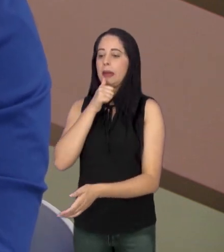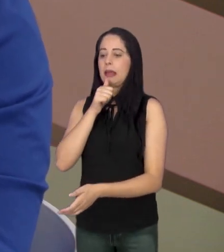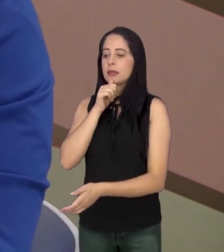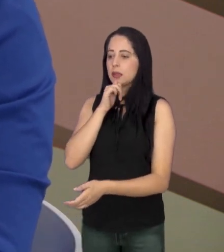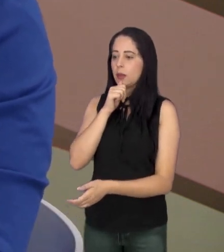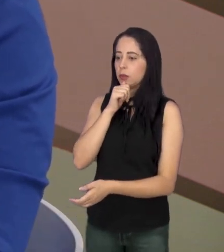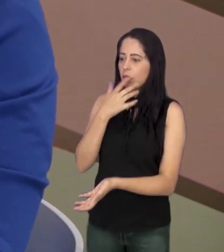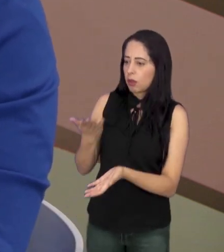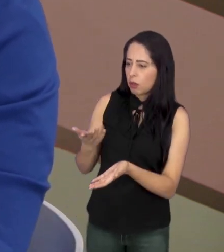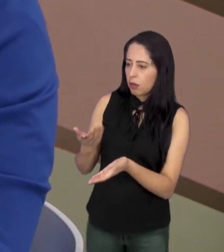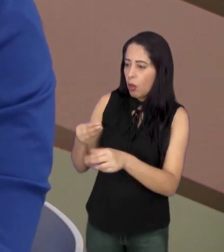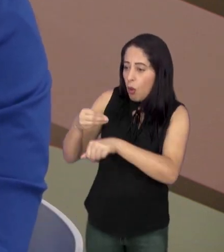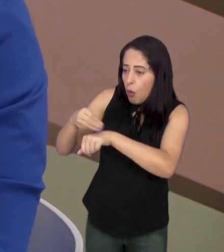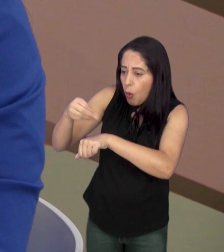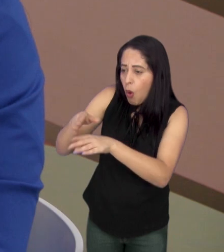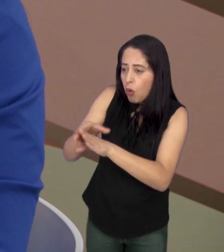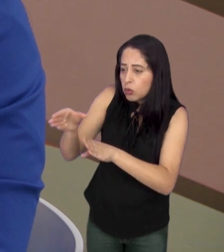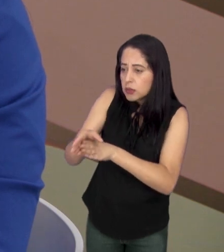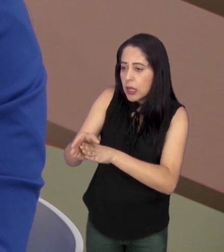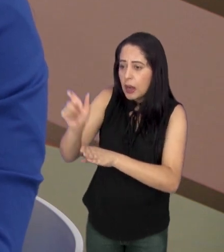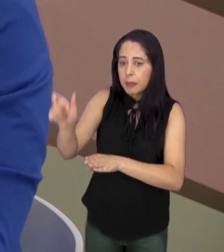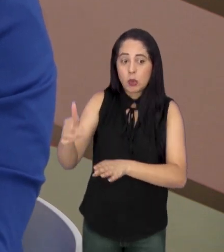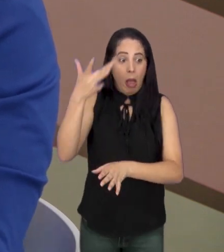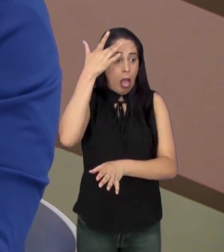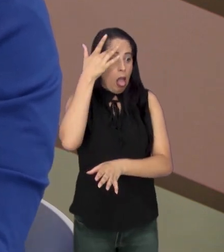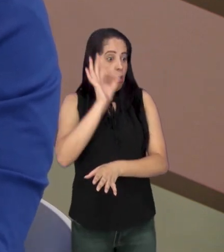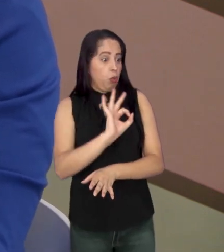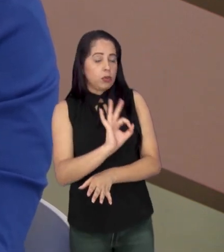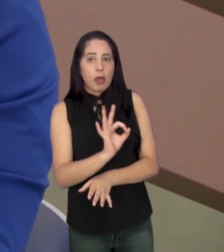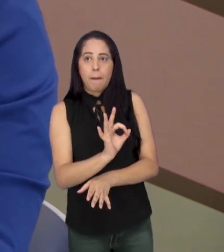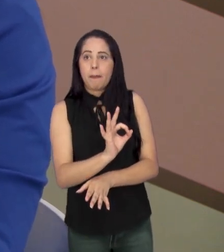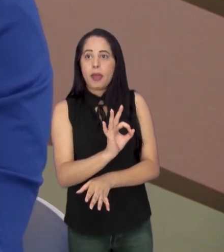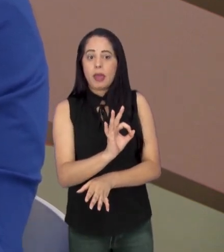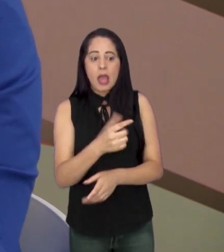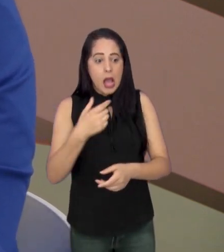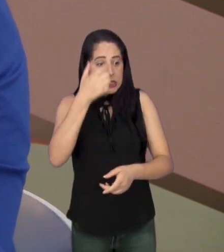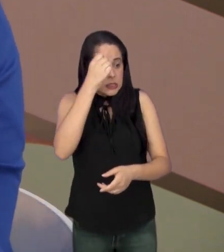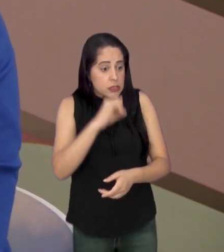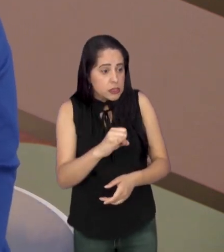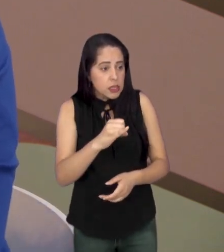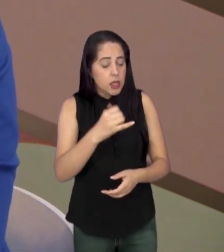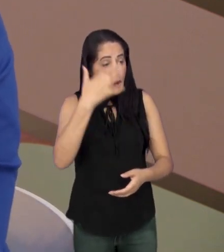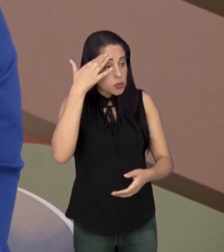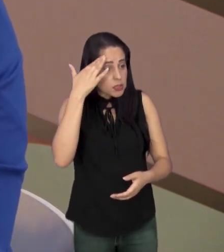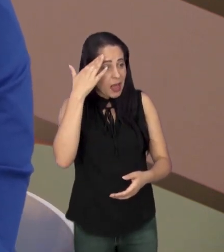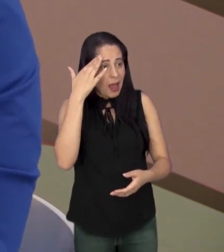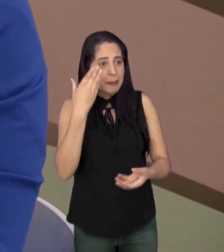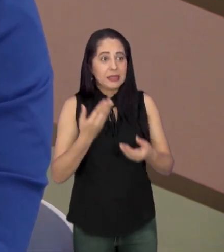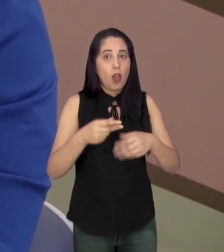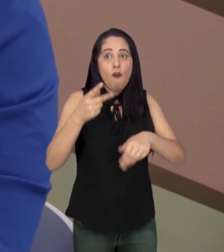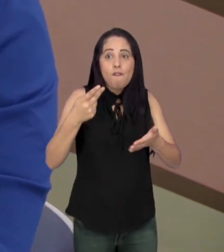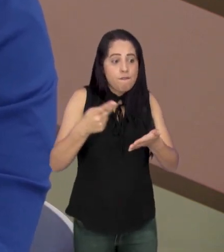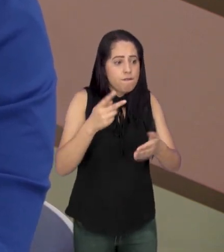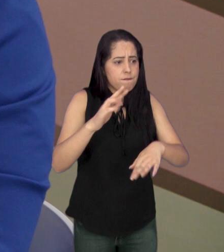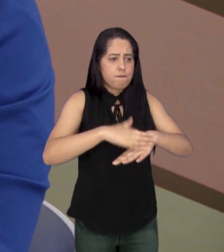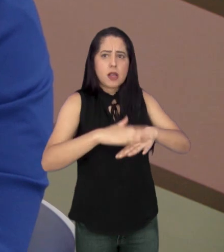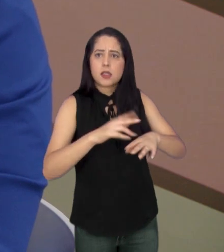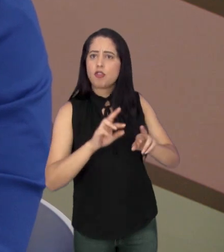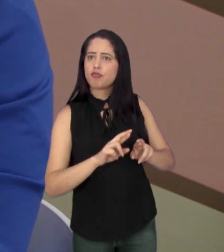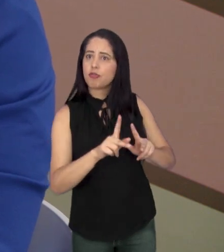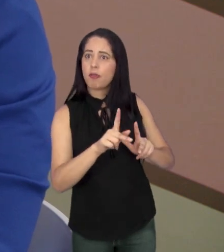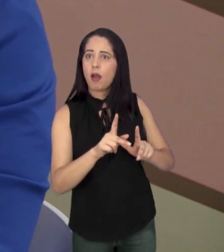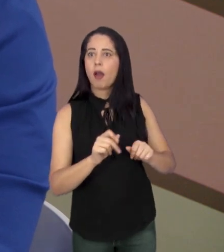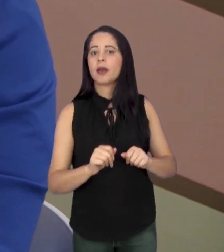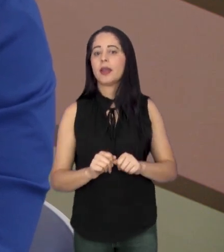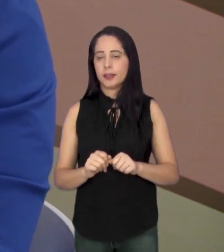e a pessoa se espantar e falar, eu não sabia, porque se eu soubesse, eu estaria fazendo melhores escolhas. Então, eu acredito